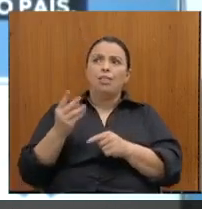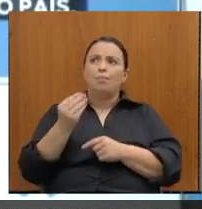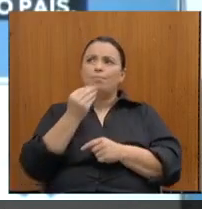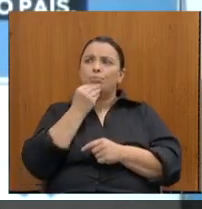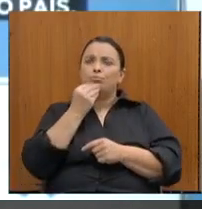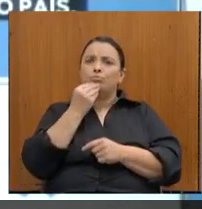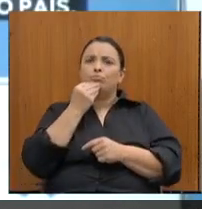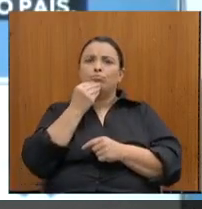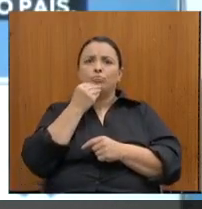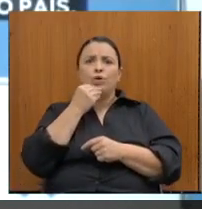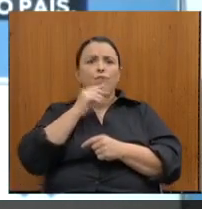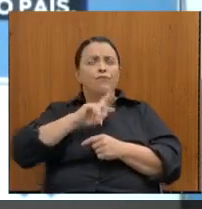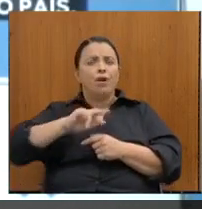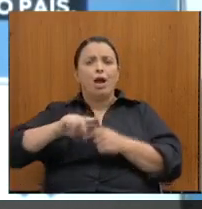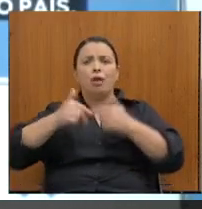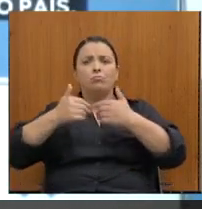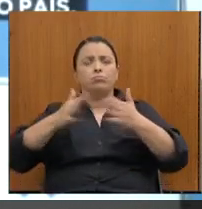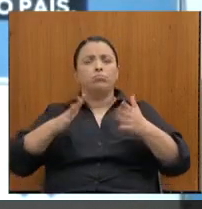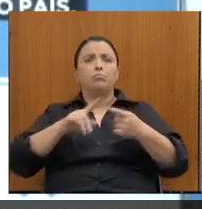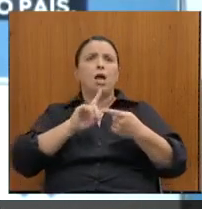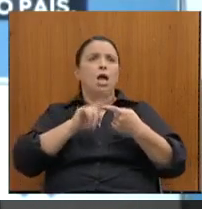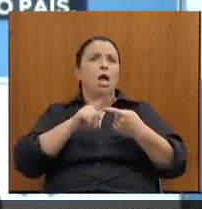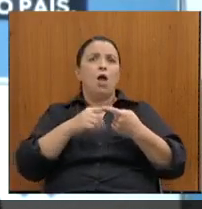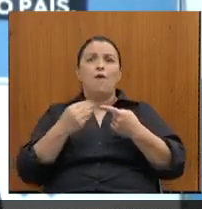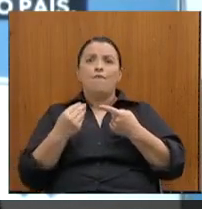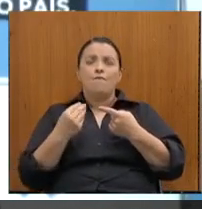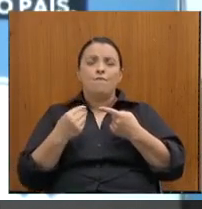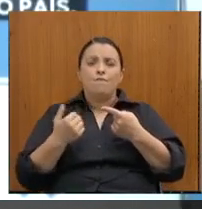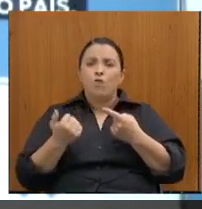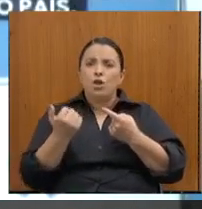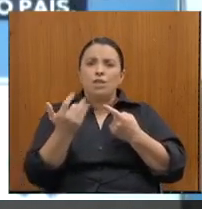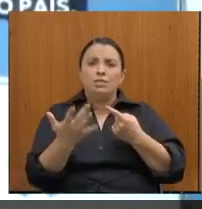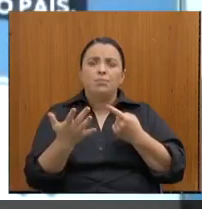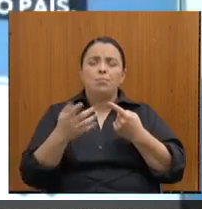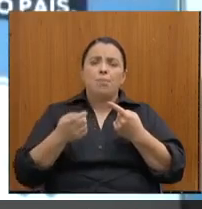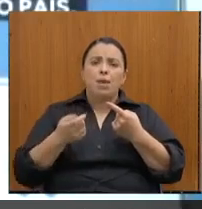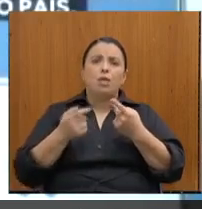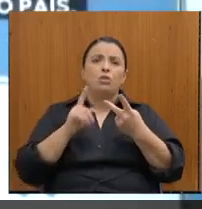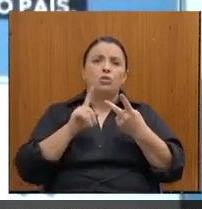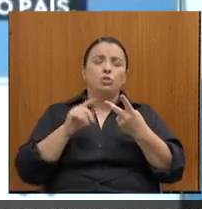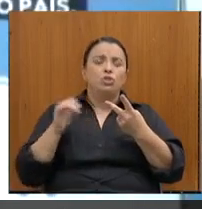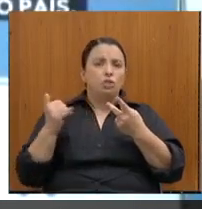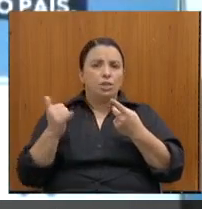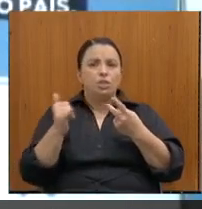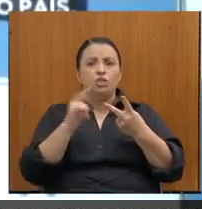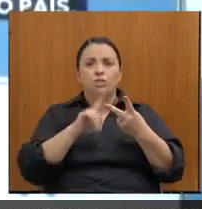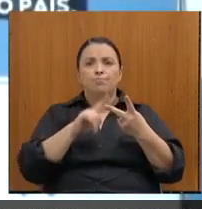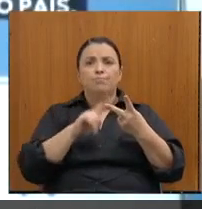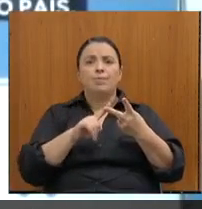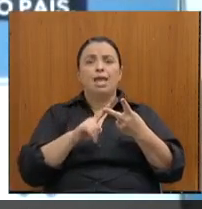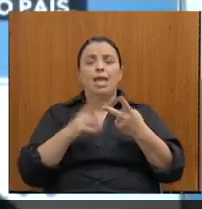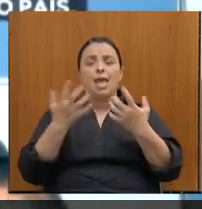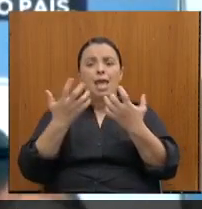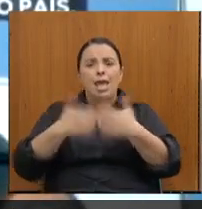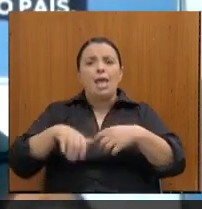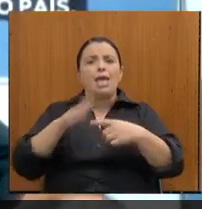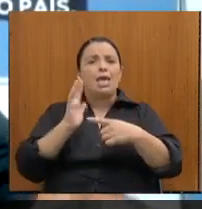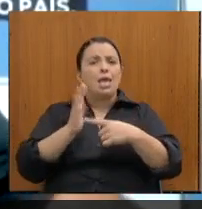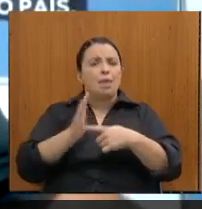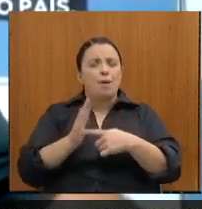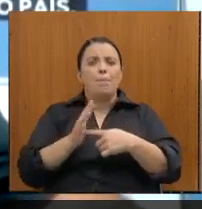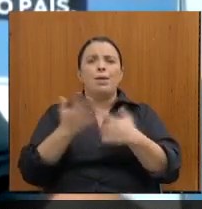fornecimento dessa tecnologia que é no fornecimento de equipamentos por gente a empresa